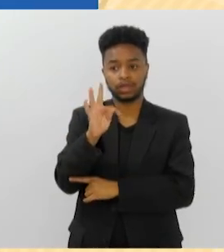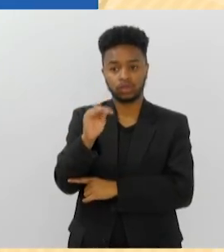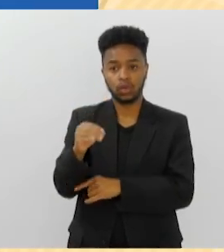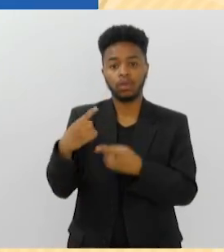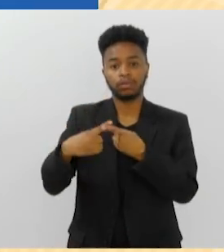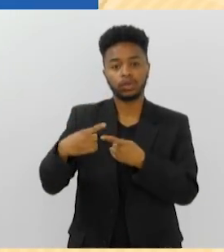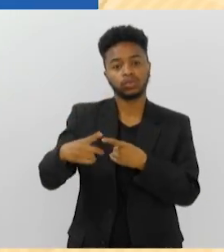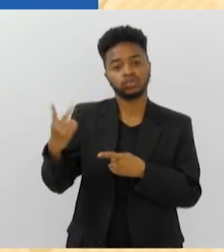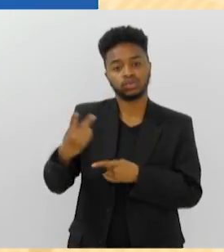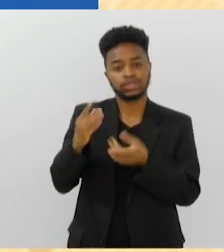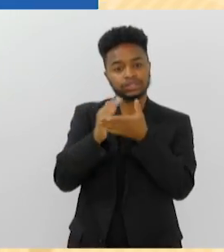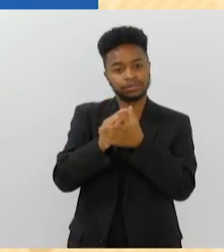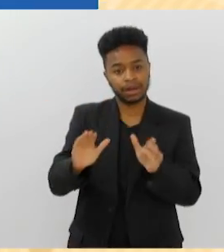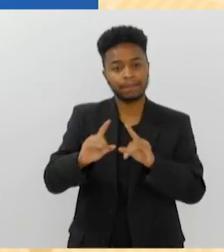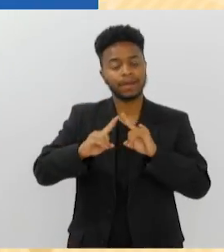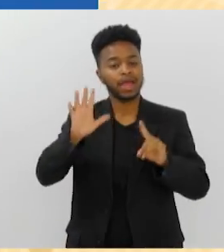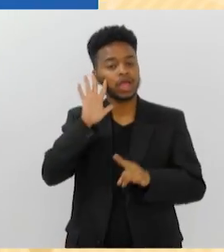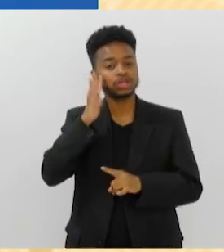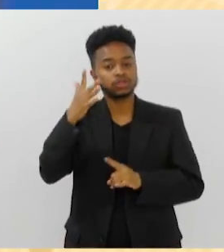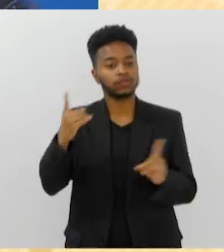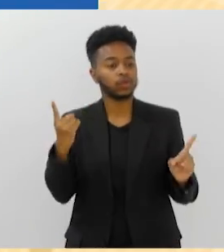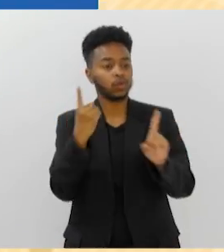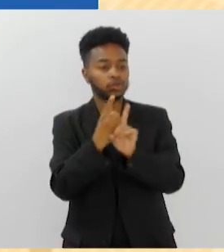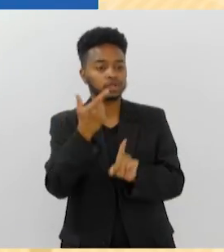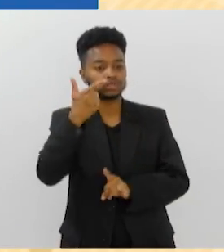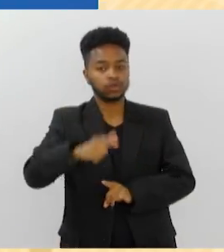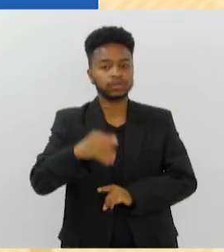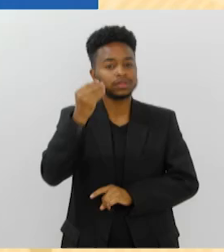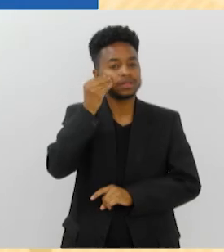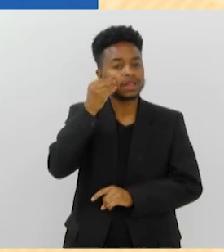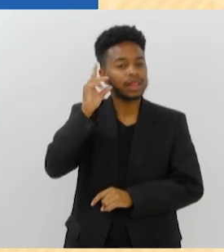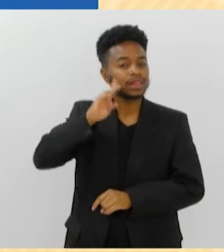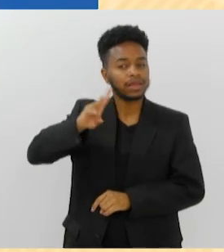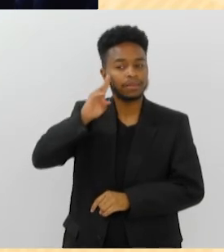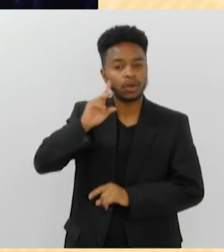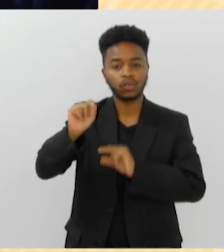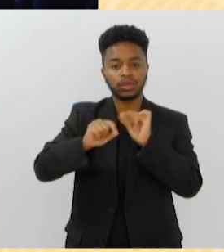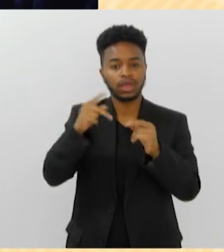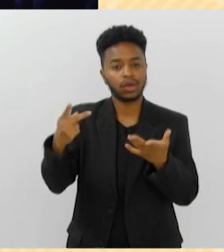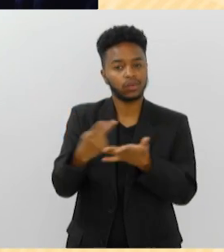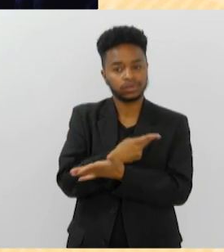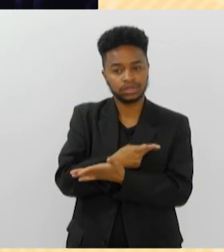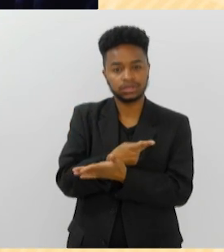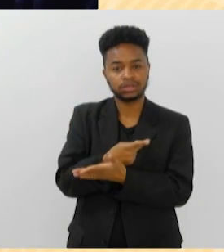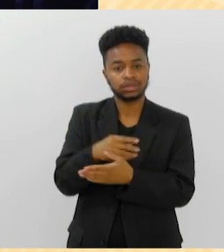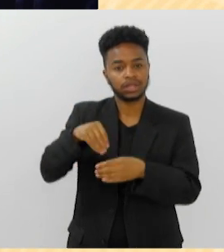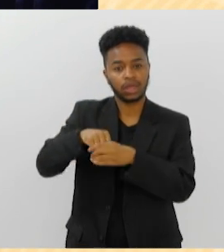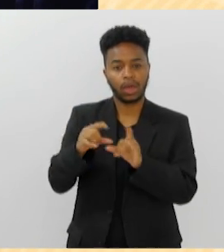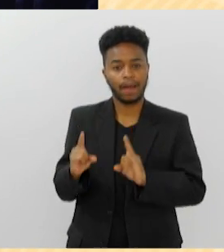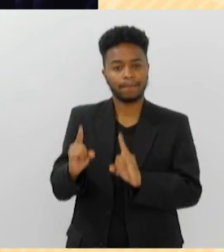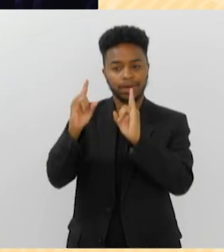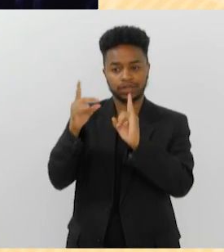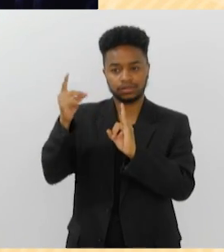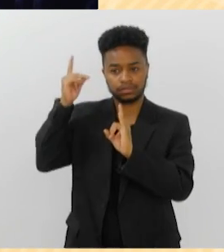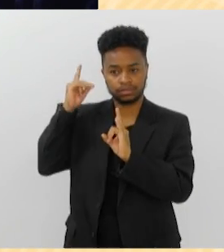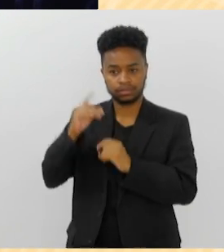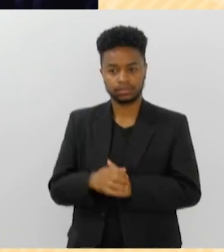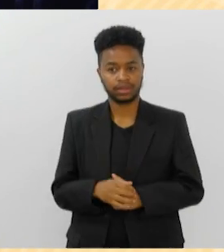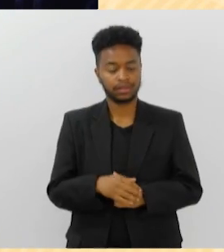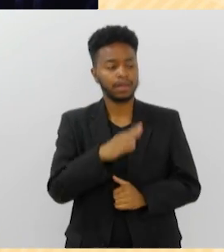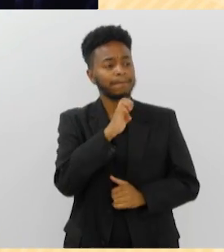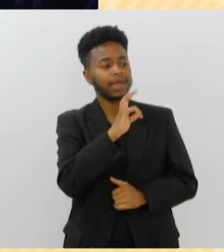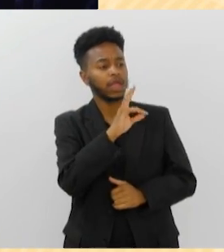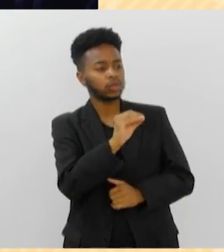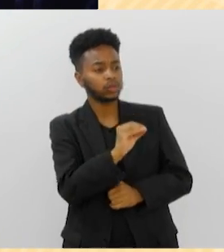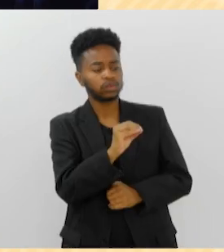separados decidem se reencontrar para dividir as últimas memórias deixadas no antigo apartamento. Beto. Não é isso não, Laura, é